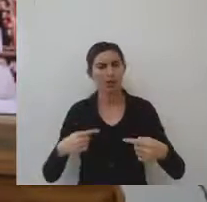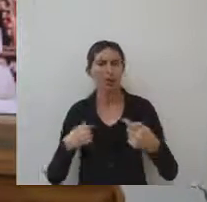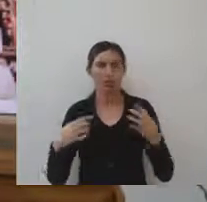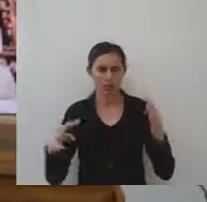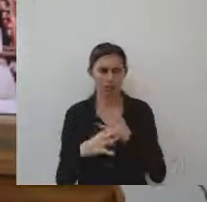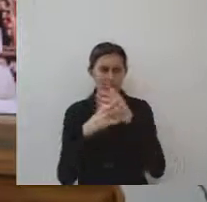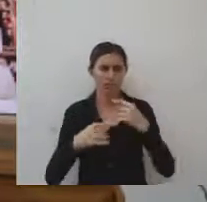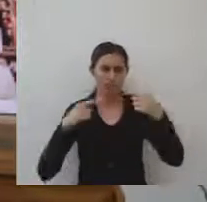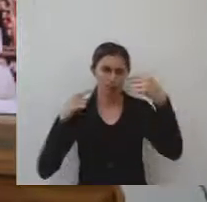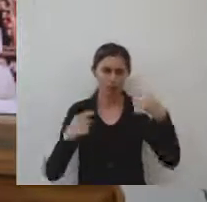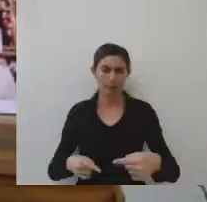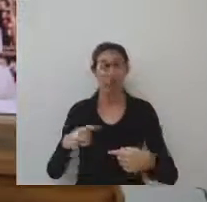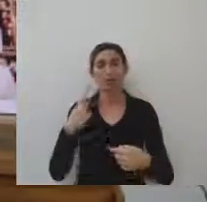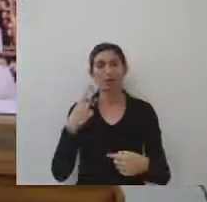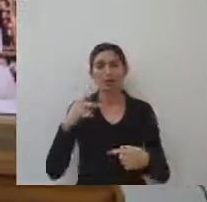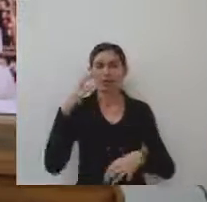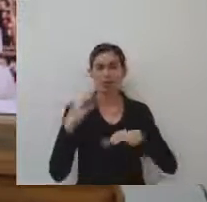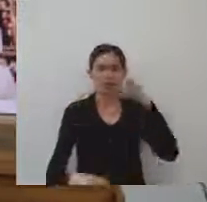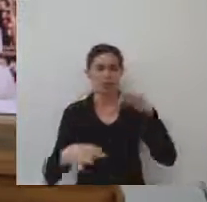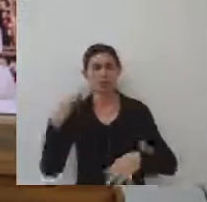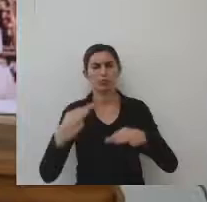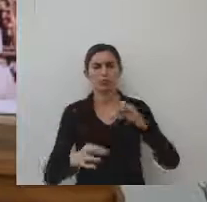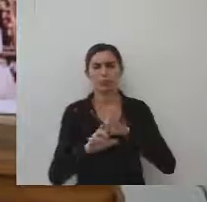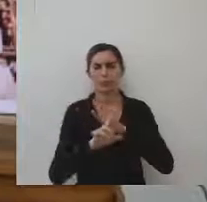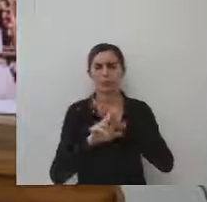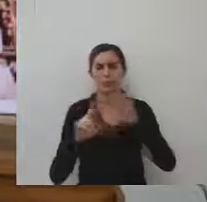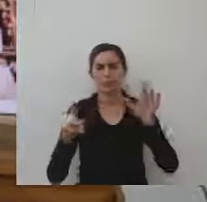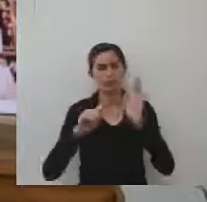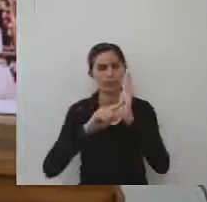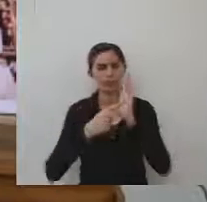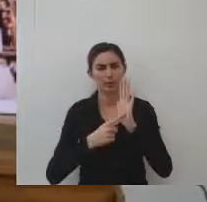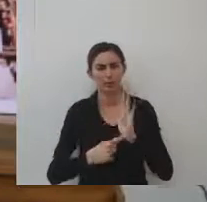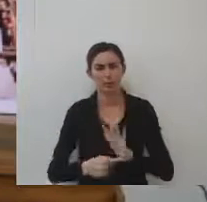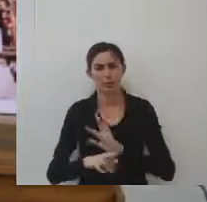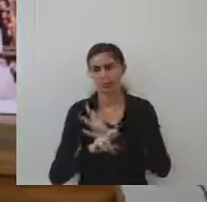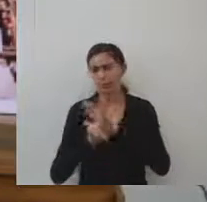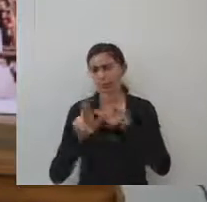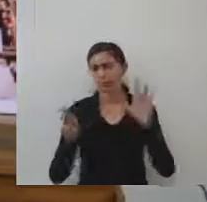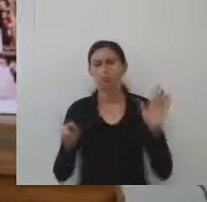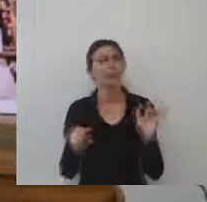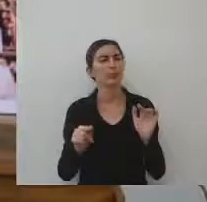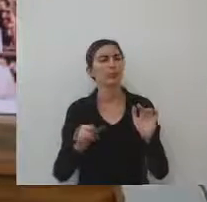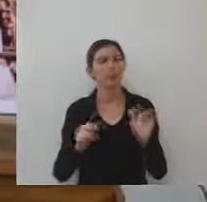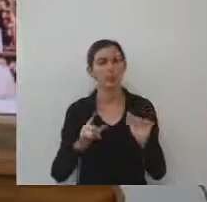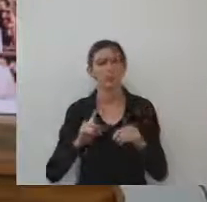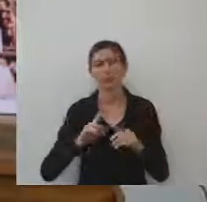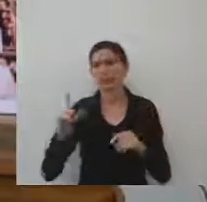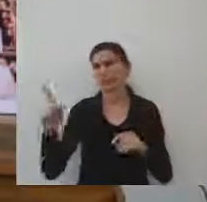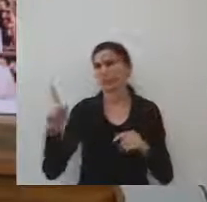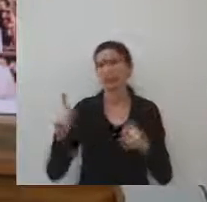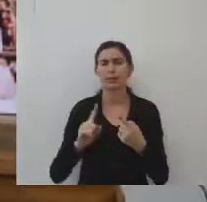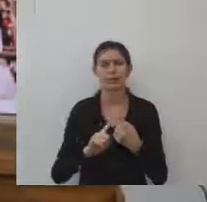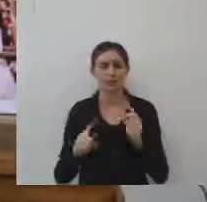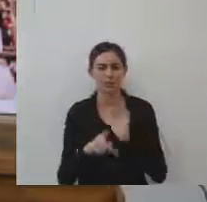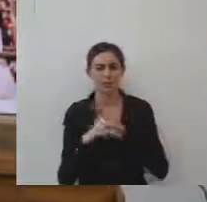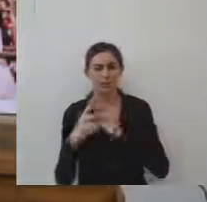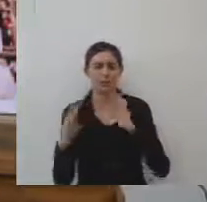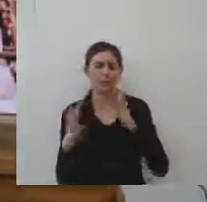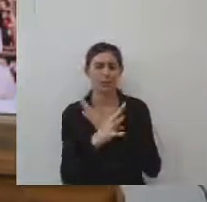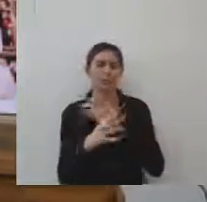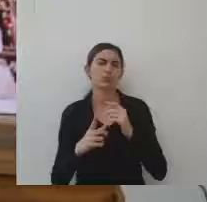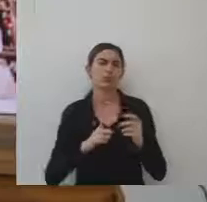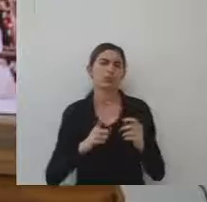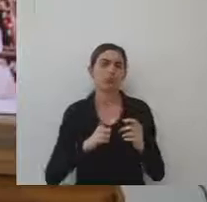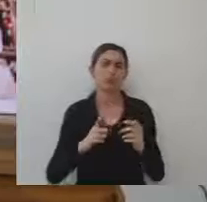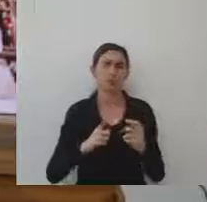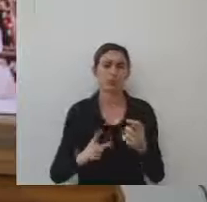estilo competitivo, ele vai julgar vários outros elementos. Então, a gente tem, no Festival de Quadrilha especificamente, a gente